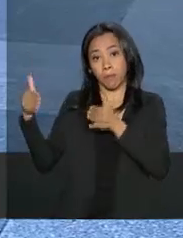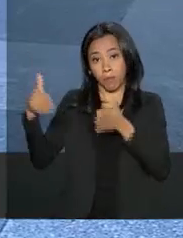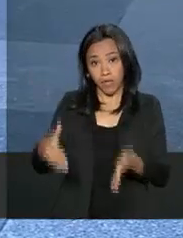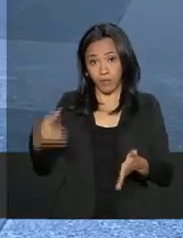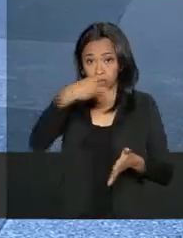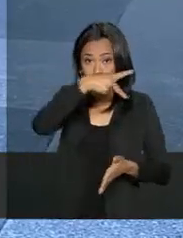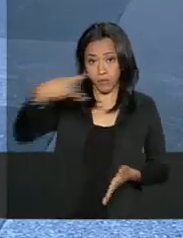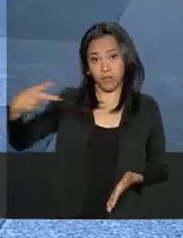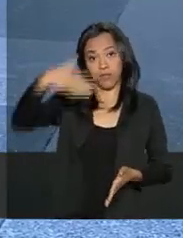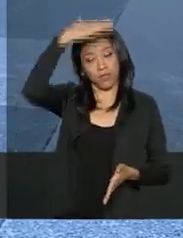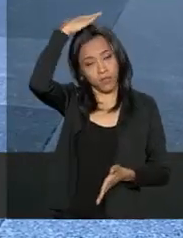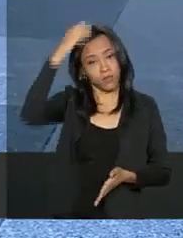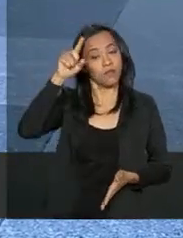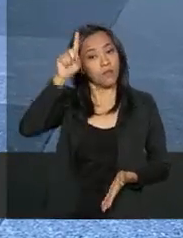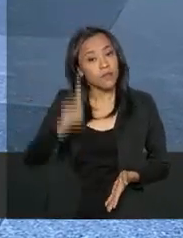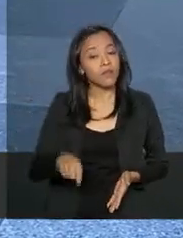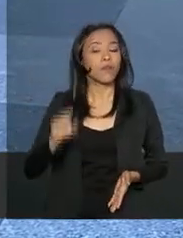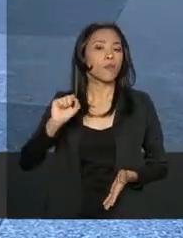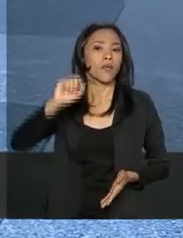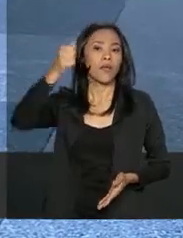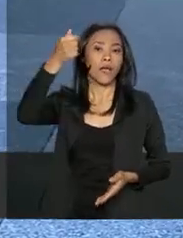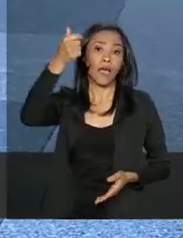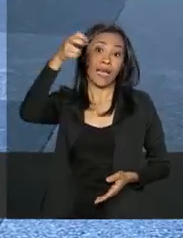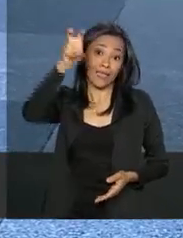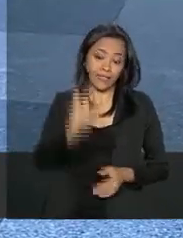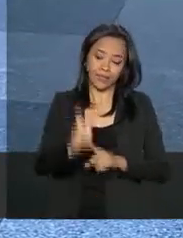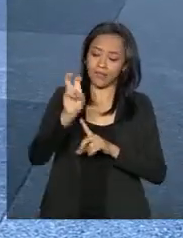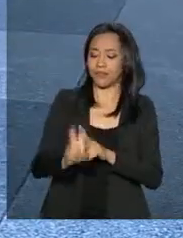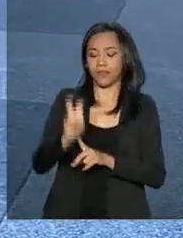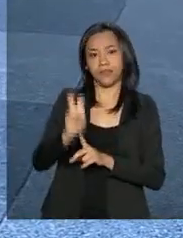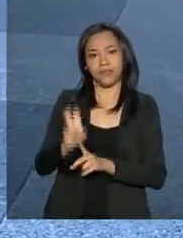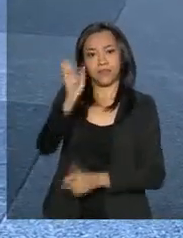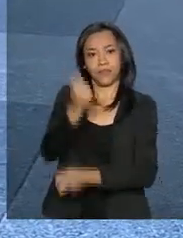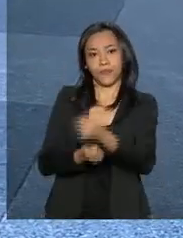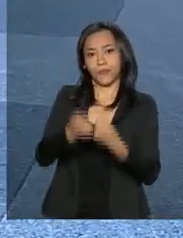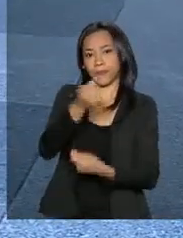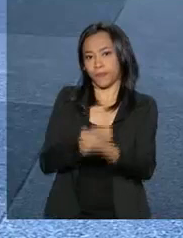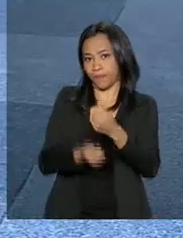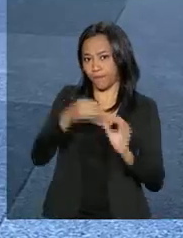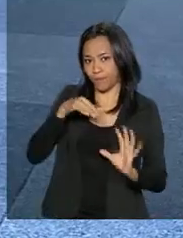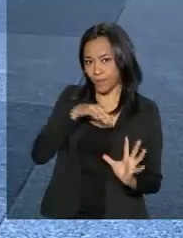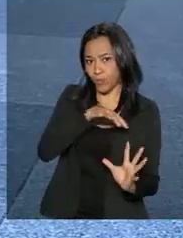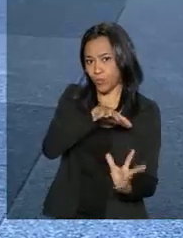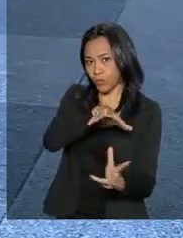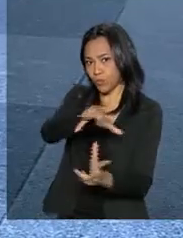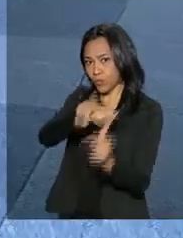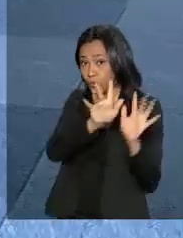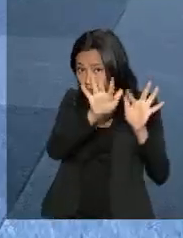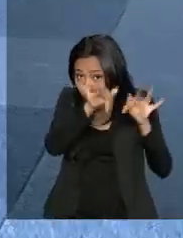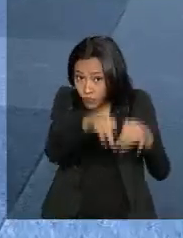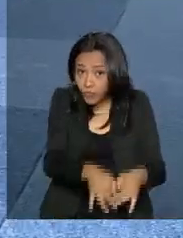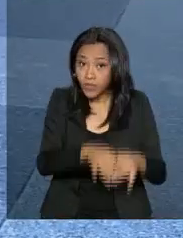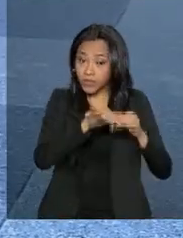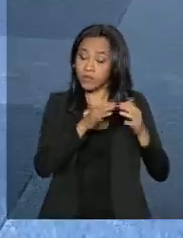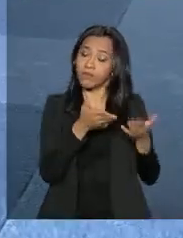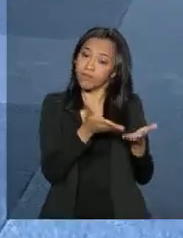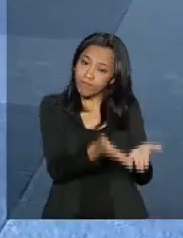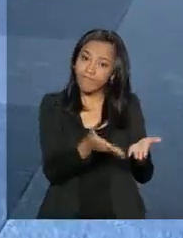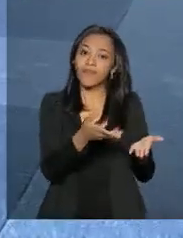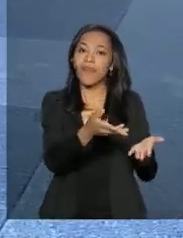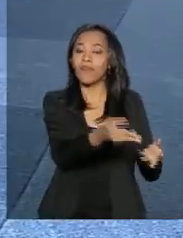que equivale hoje a quinta maior economia do mundo ao final da cúpula a presidência pro tempore do bloco